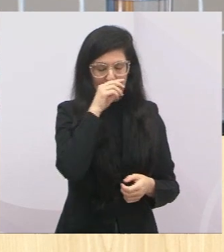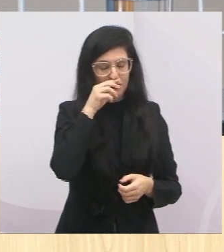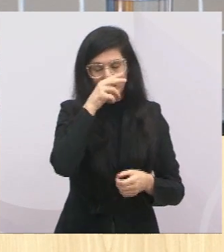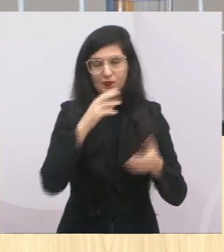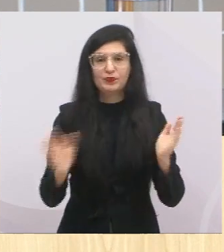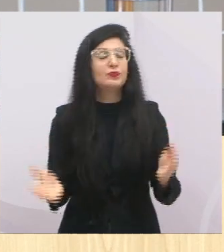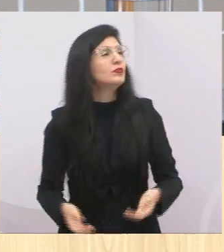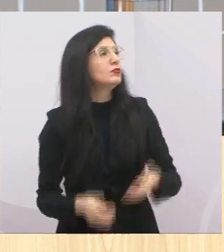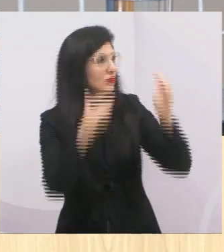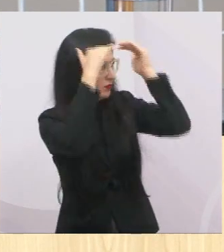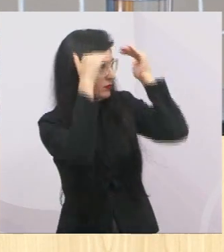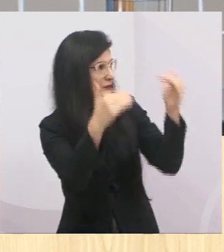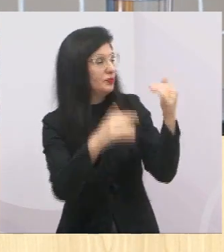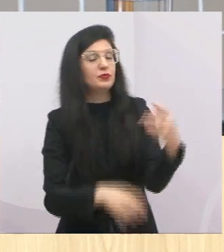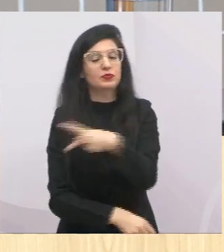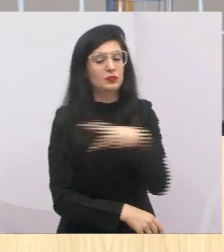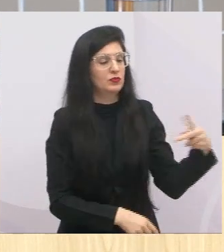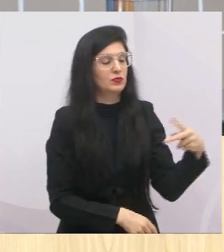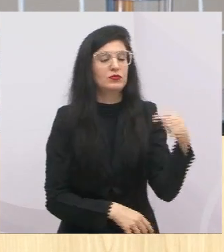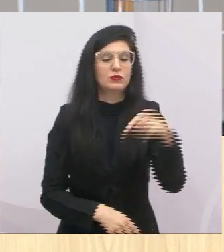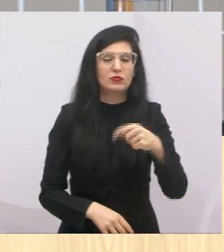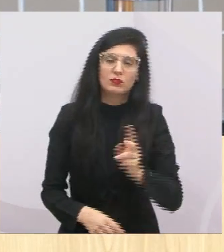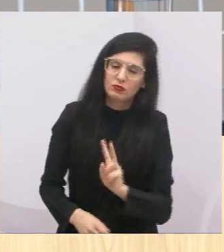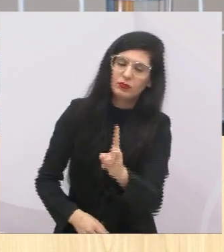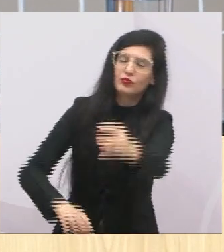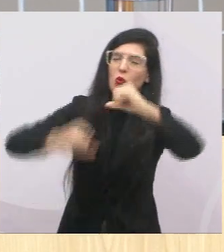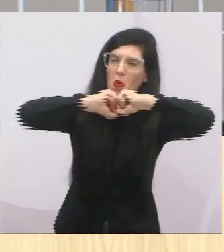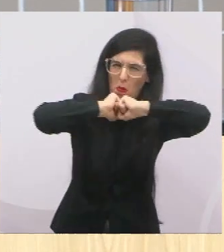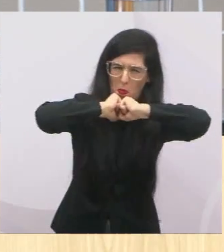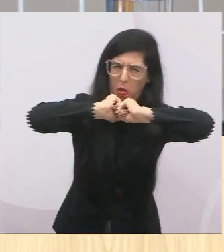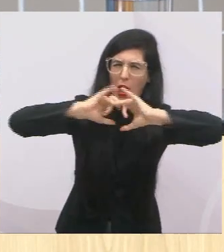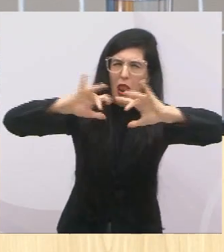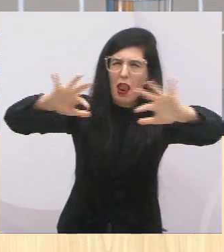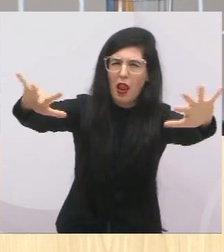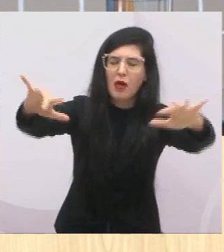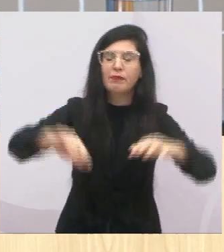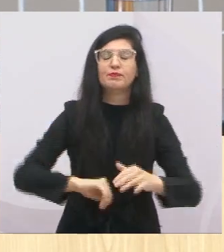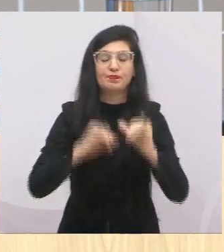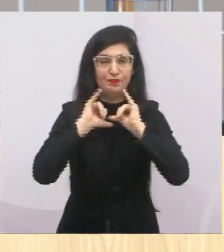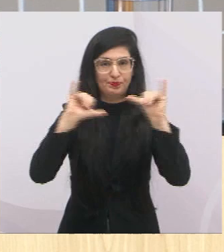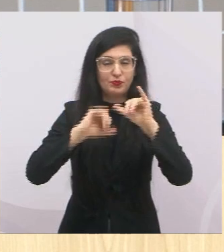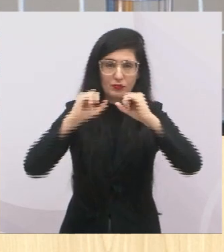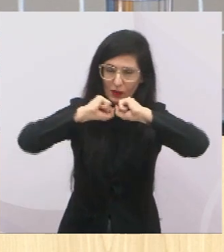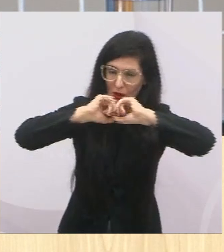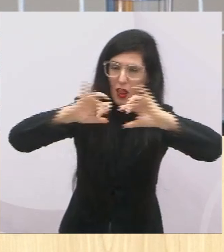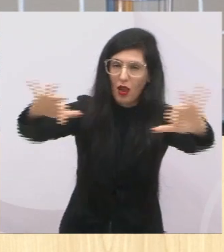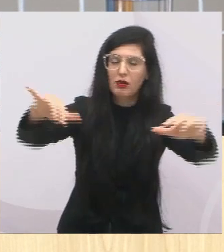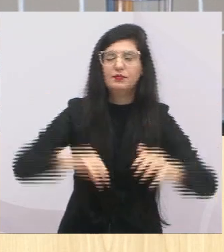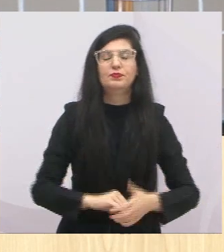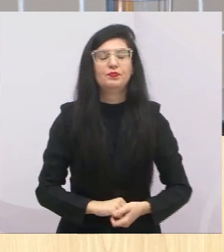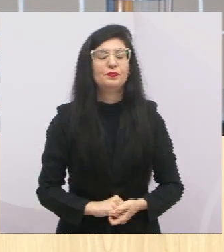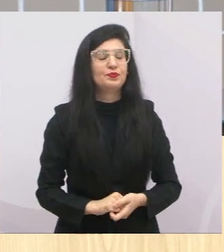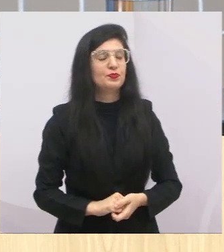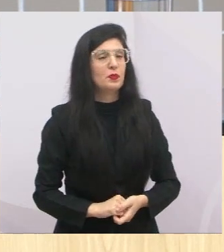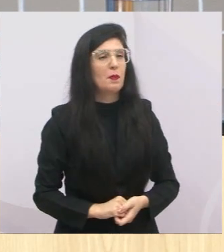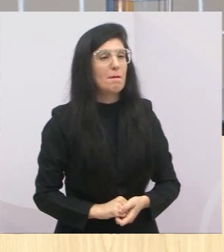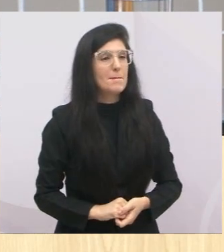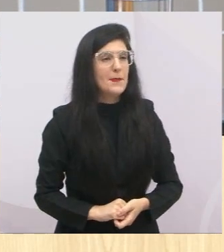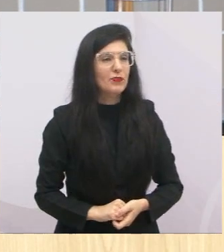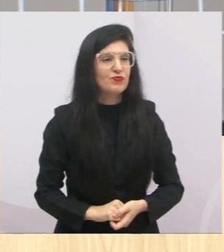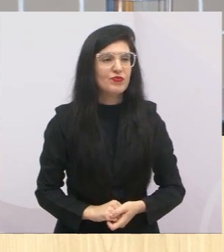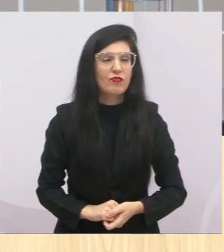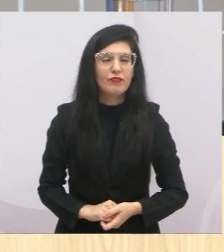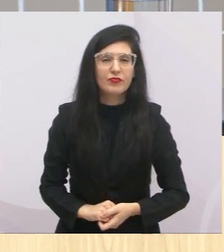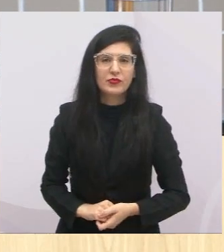dessa casa que sejam adotadas as providências habituais para a divulgação da presente